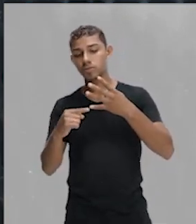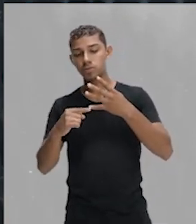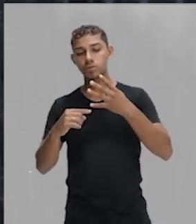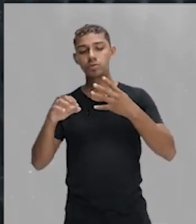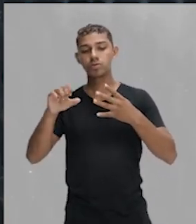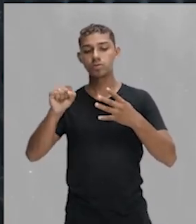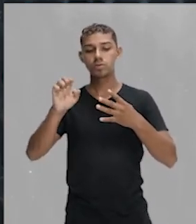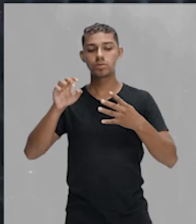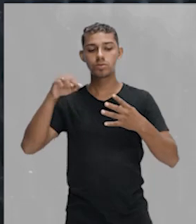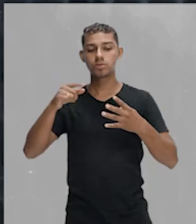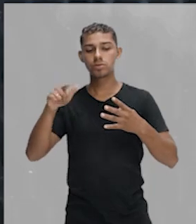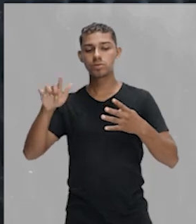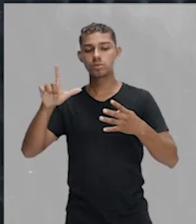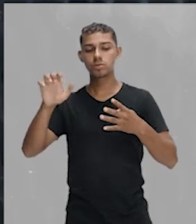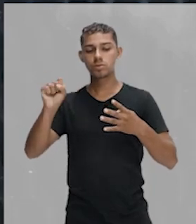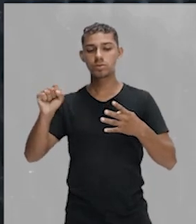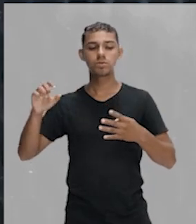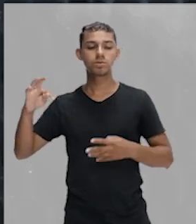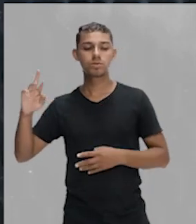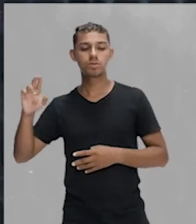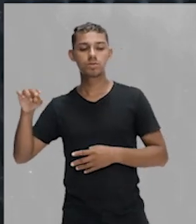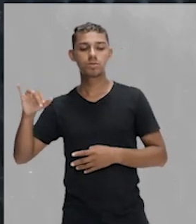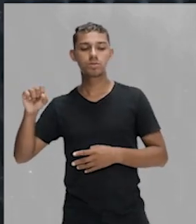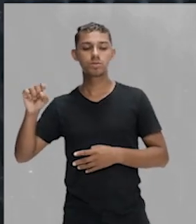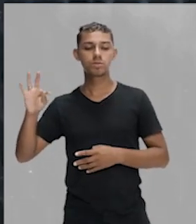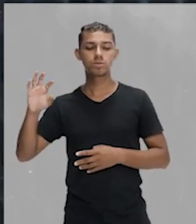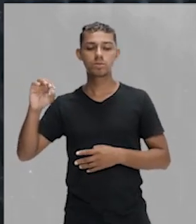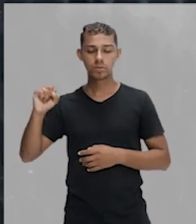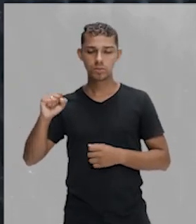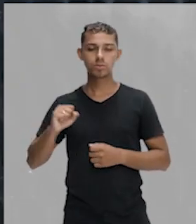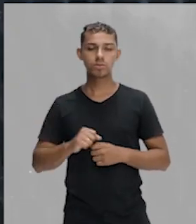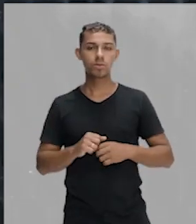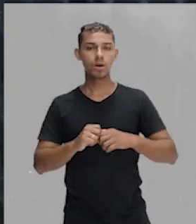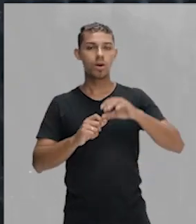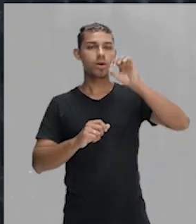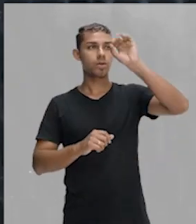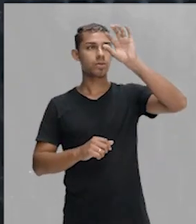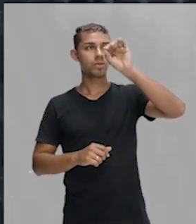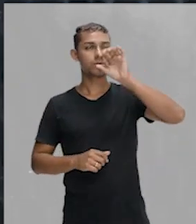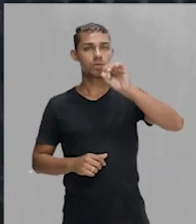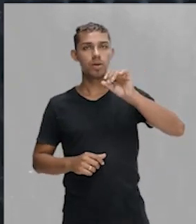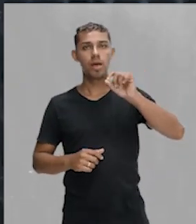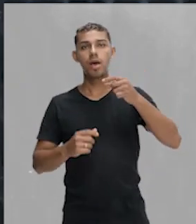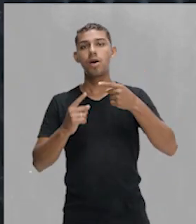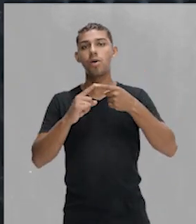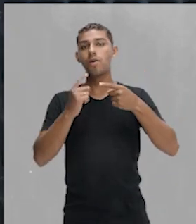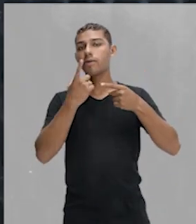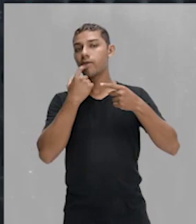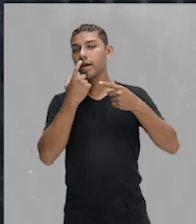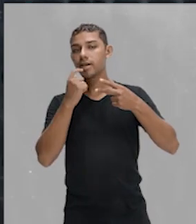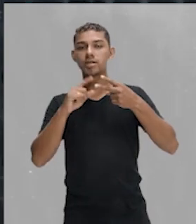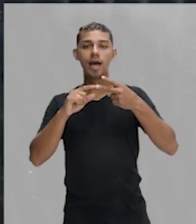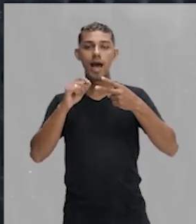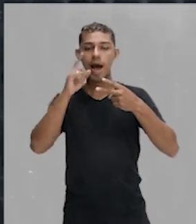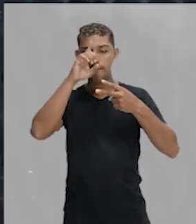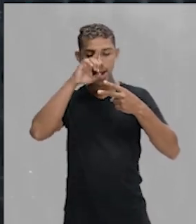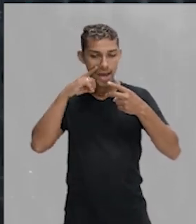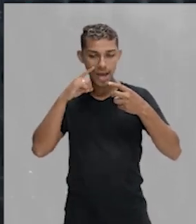que são os sinais de trânsito que conhecemos, que é o verde, o amarelo, né? e o vermelho,